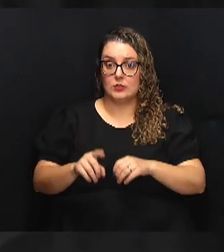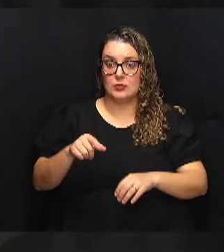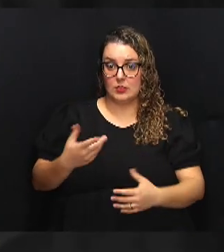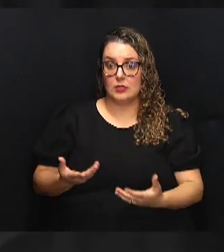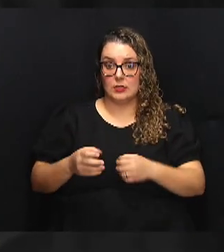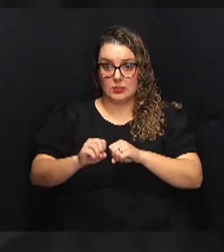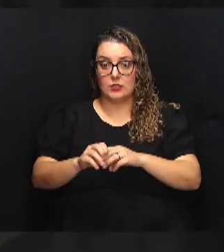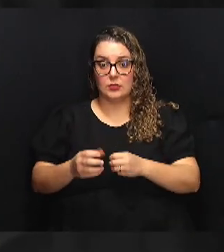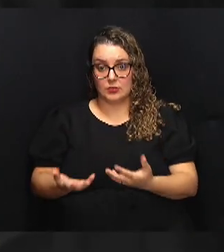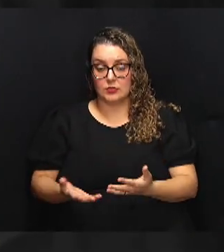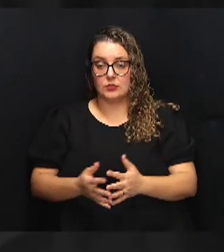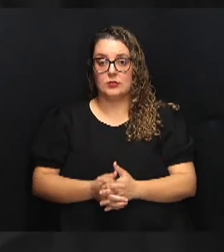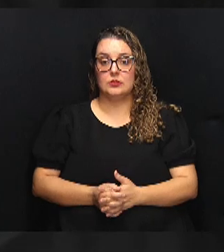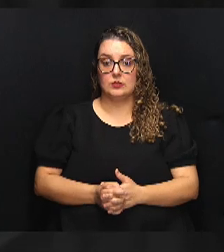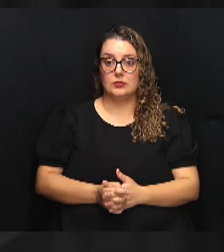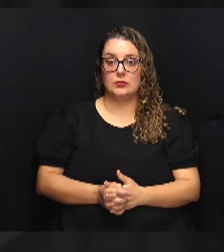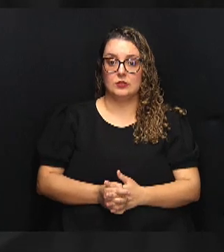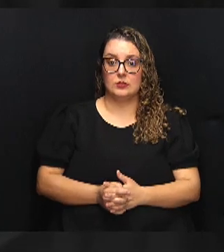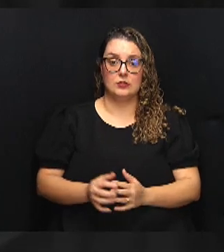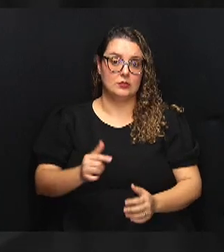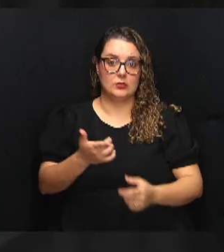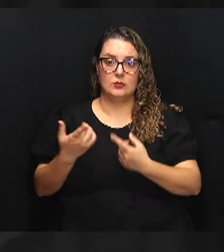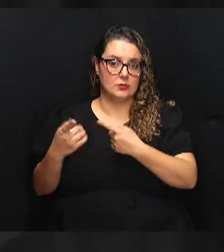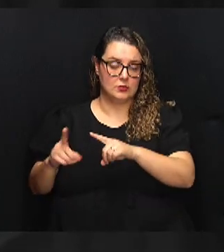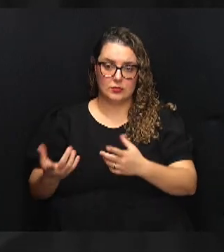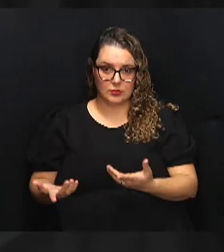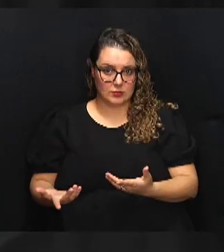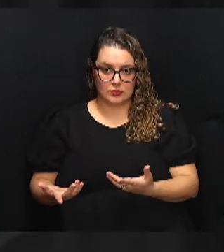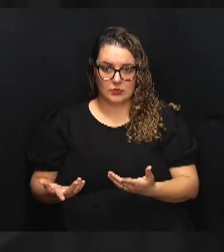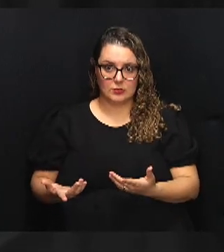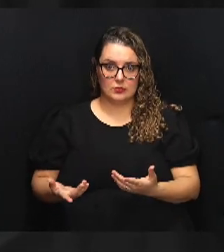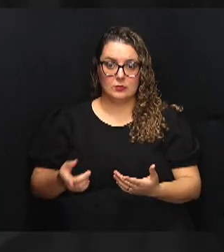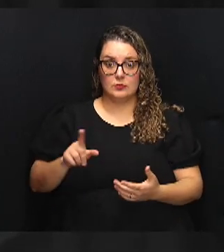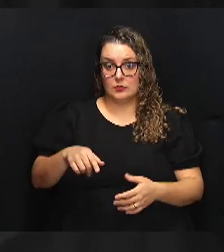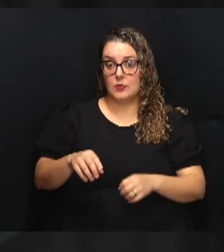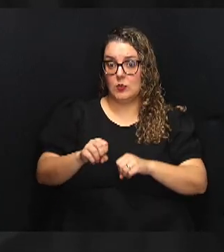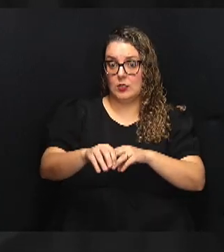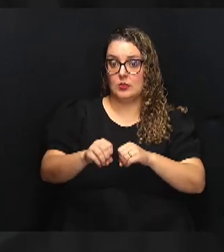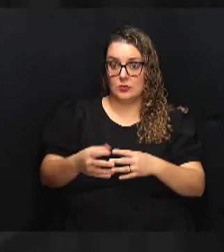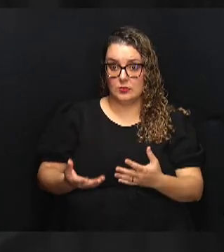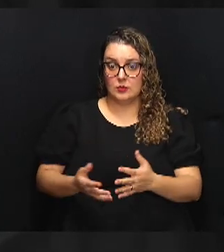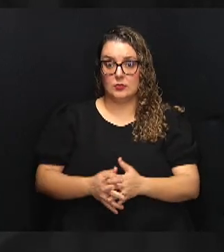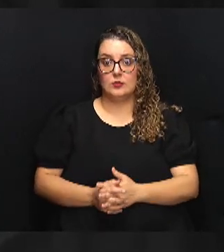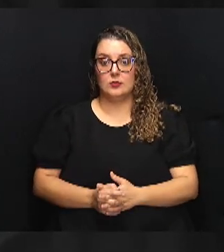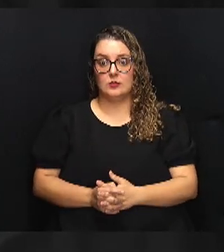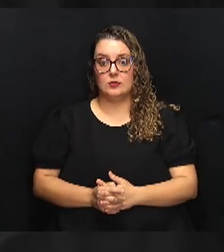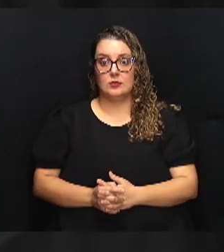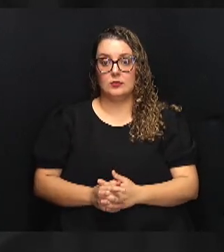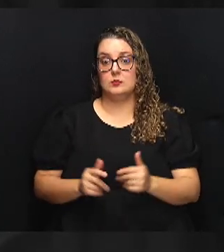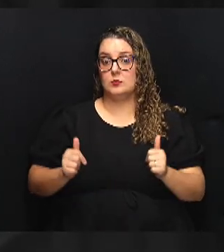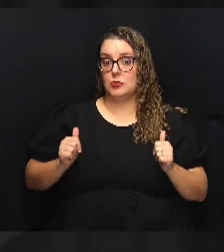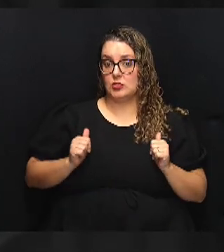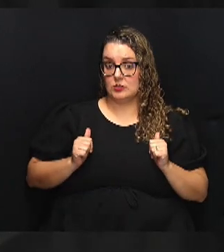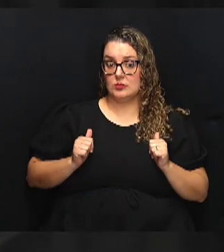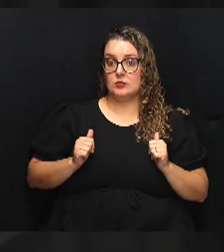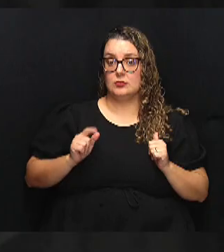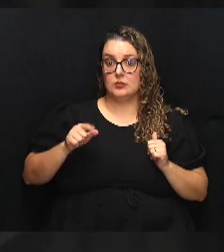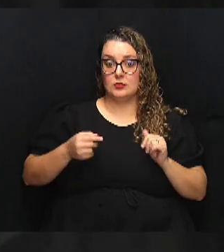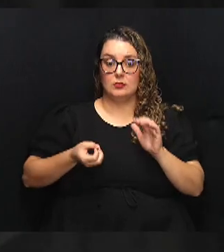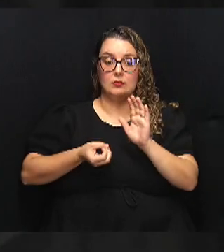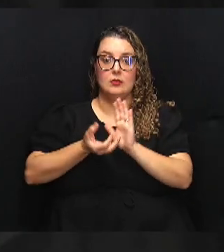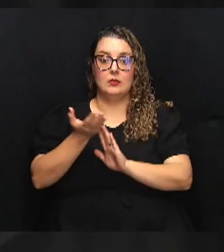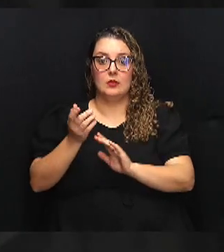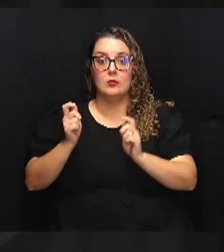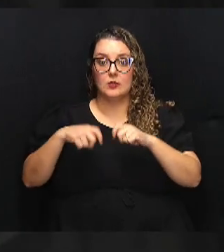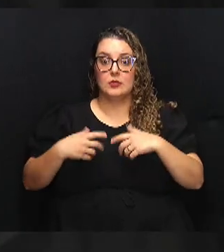educação seja sem doutrinação, né? Seja uma educação imparcial. Então, é criar, isso é